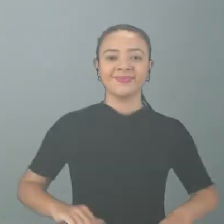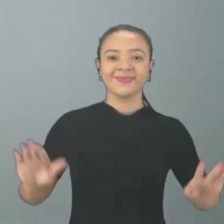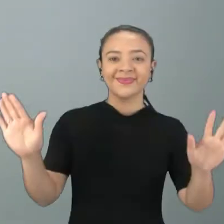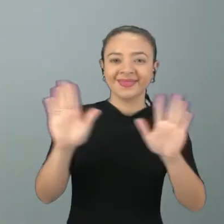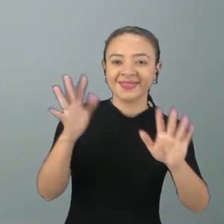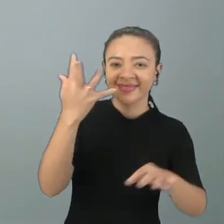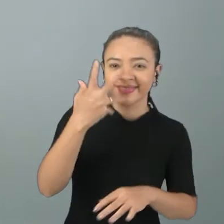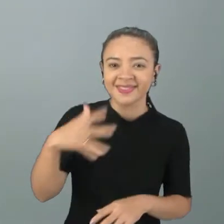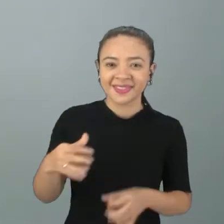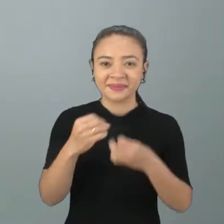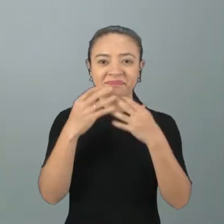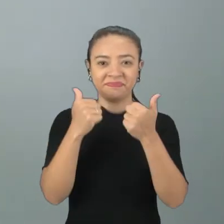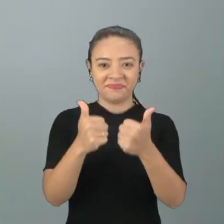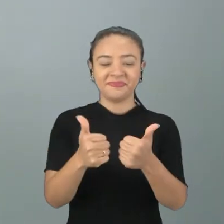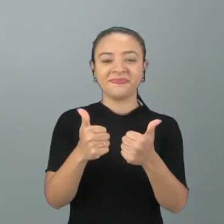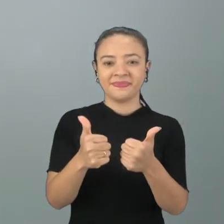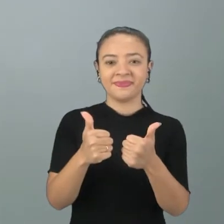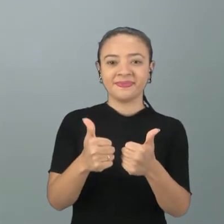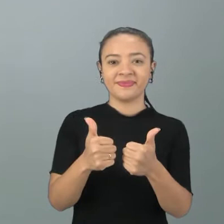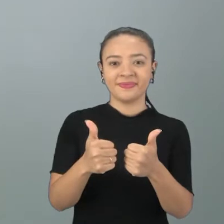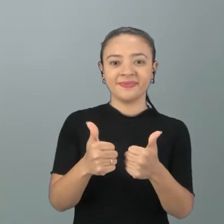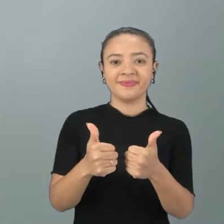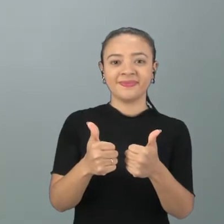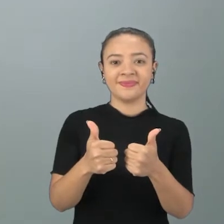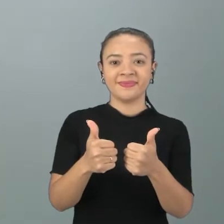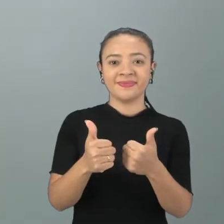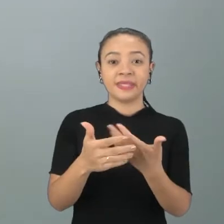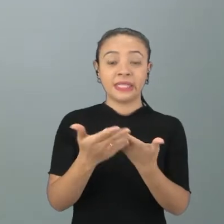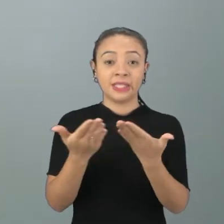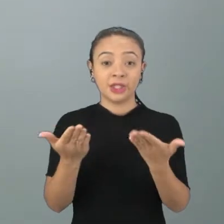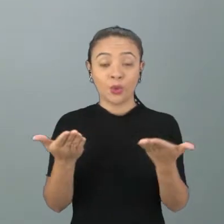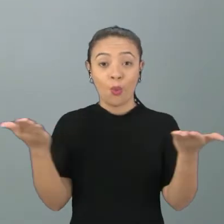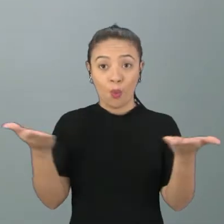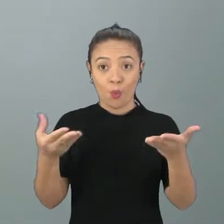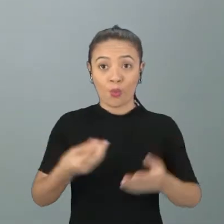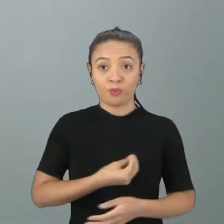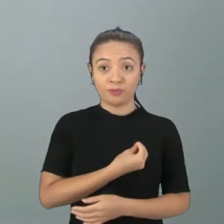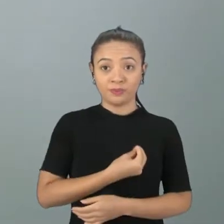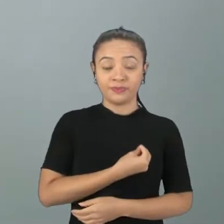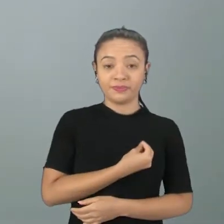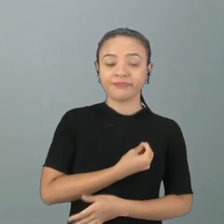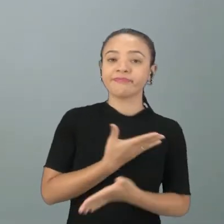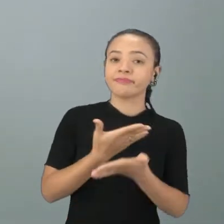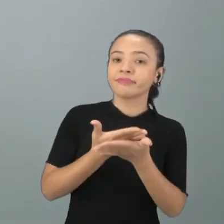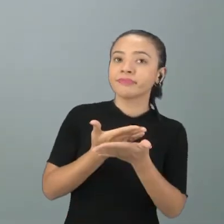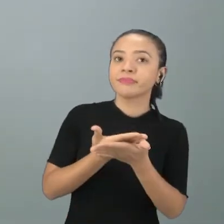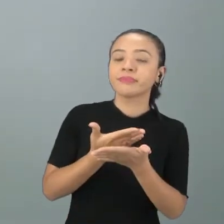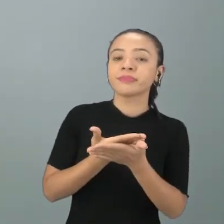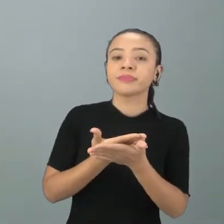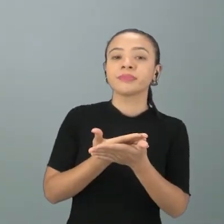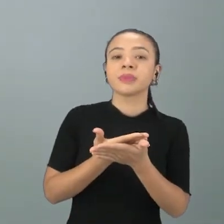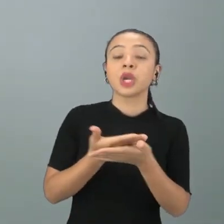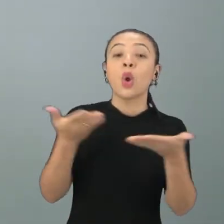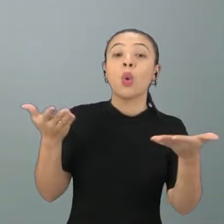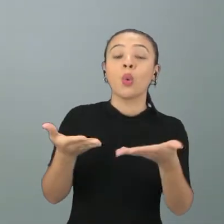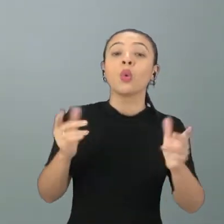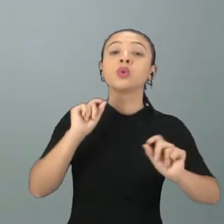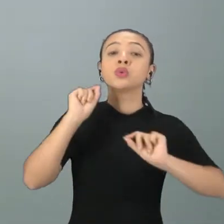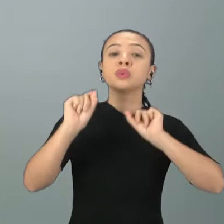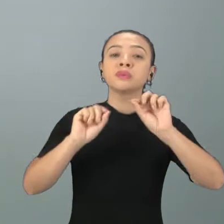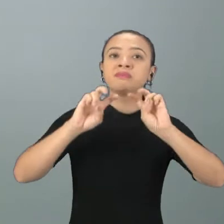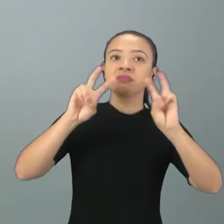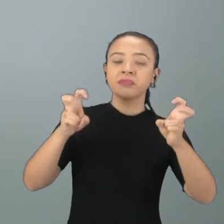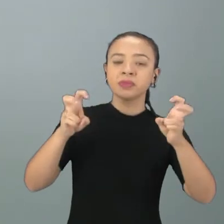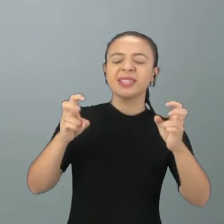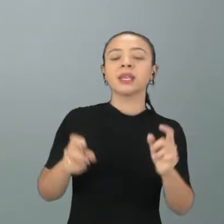Olá, crianças! Tudo bem com vocês? Espero que sim. Estamos aqui para mais uma aula. Na aula de hoje, iremos falar sobre